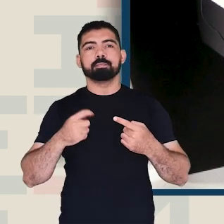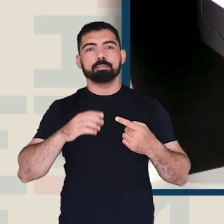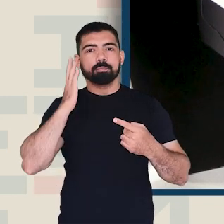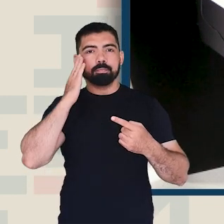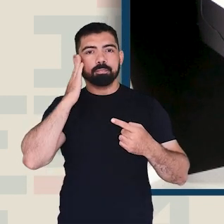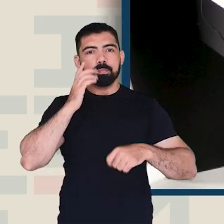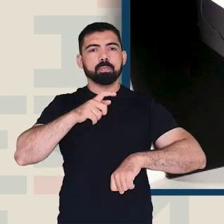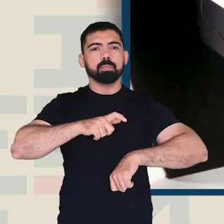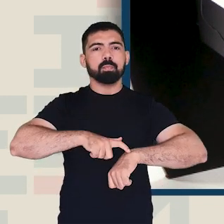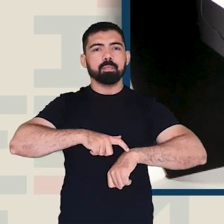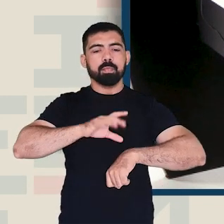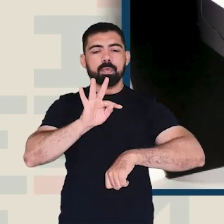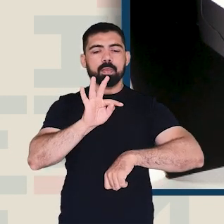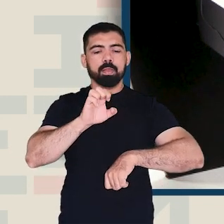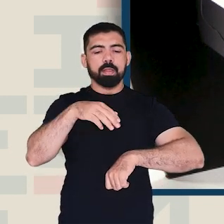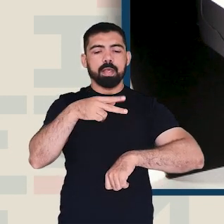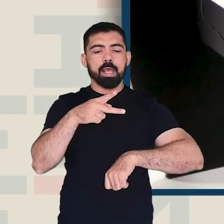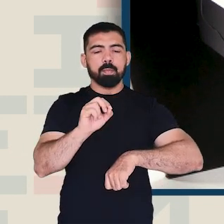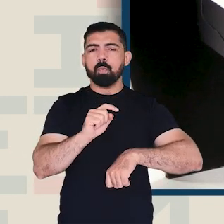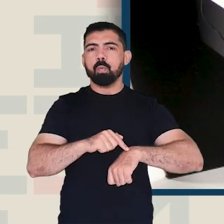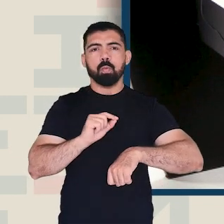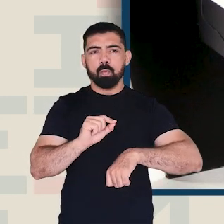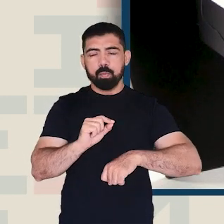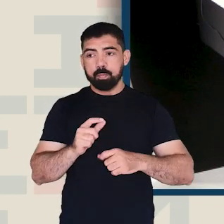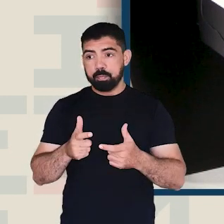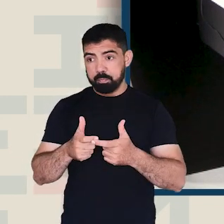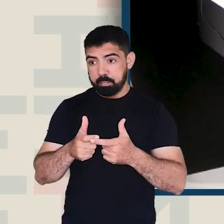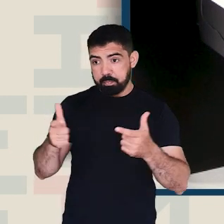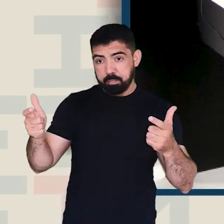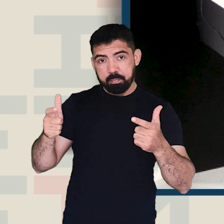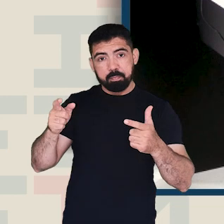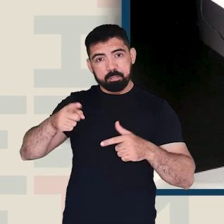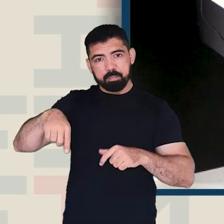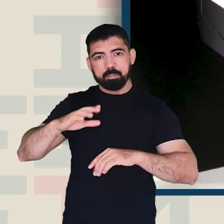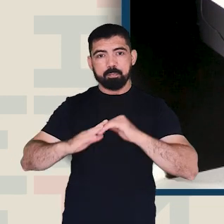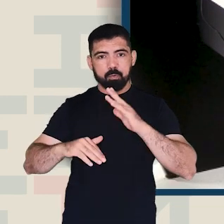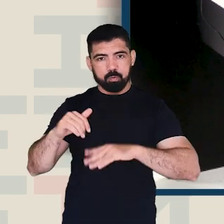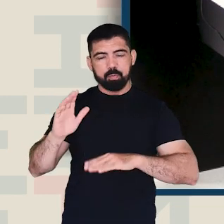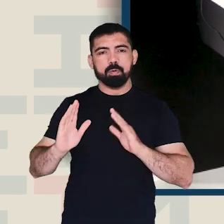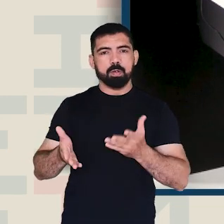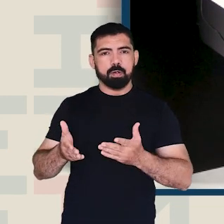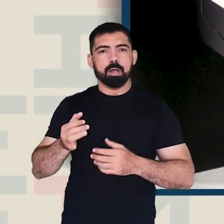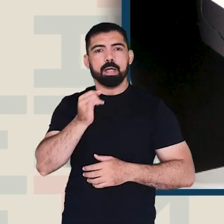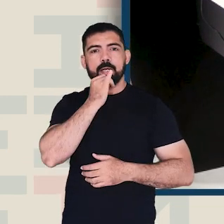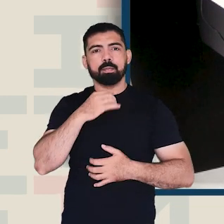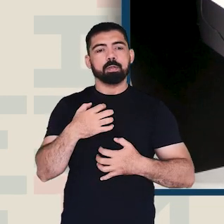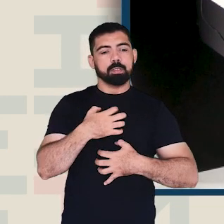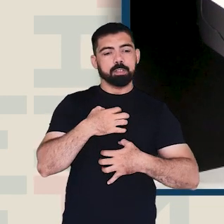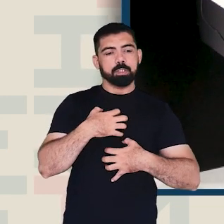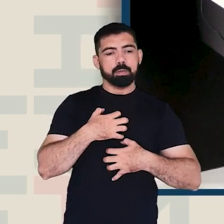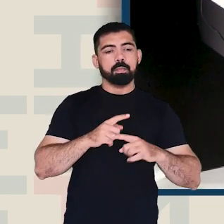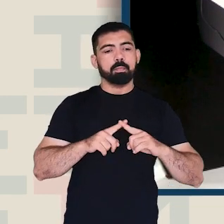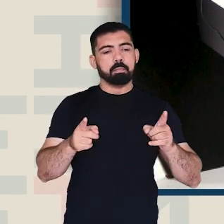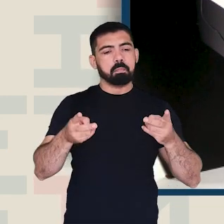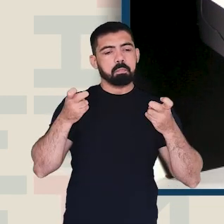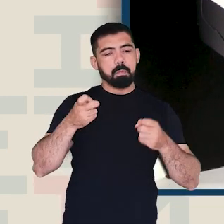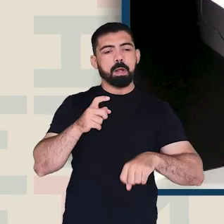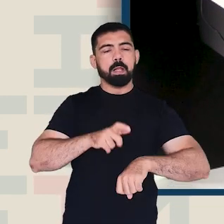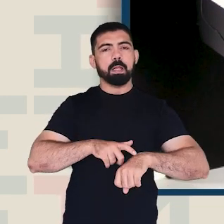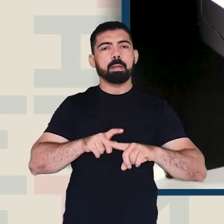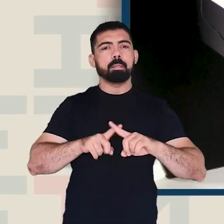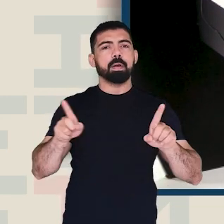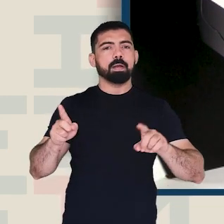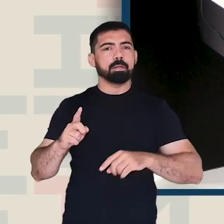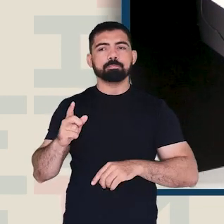que é tempo. E é impressionante como todo músico, por mais novo que seja, ele consegue perceber o que é tempo, mas